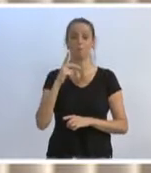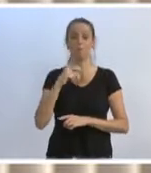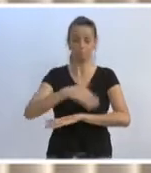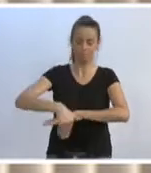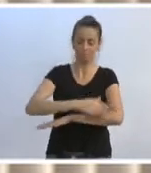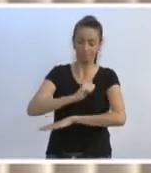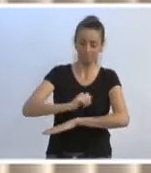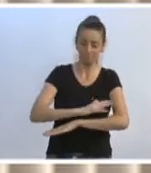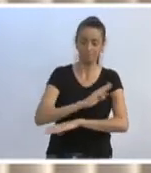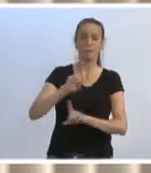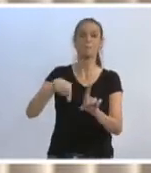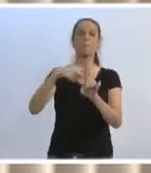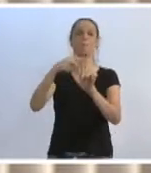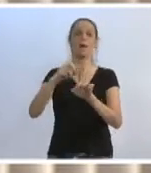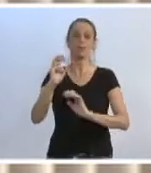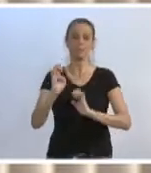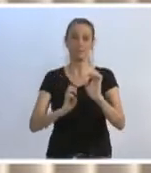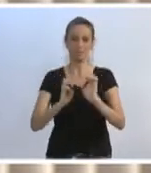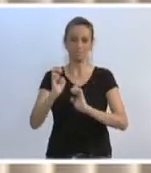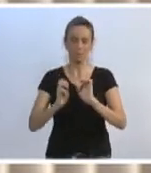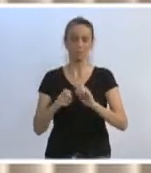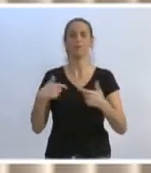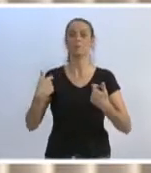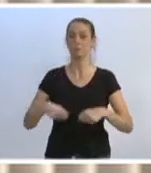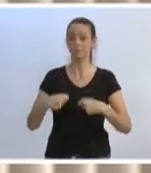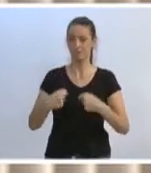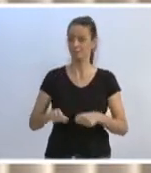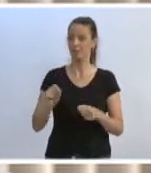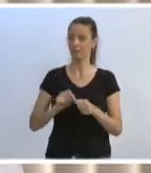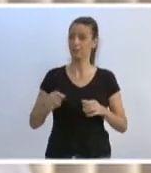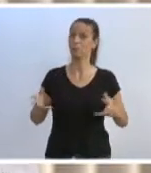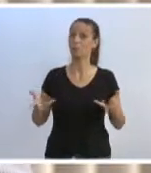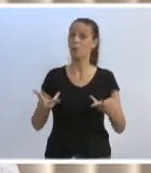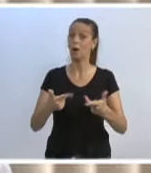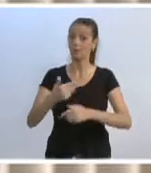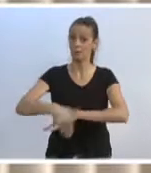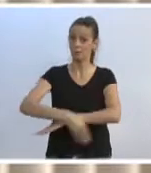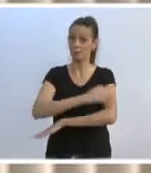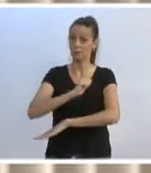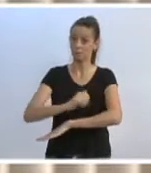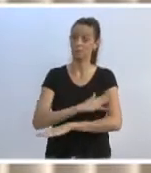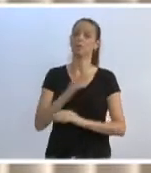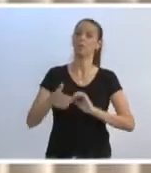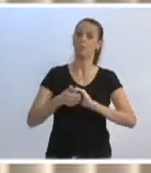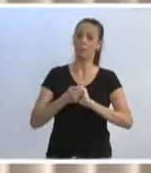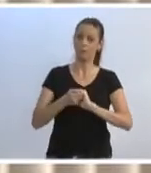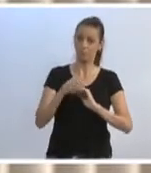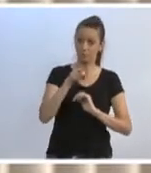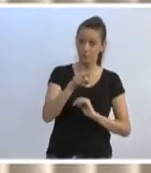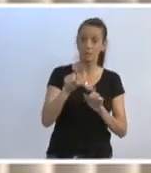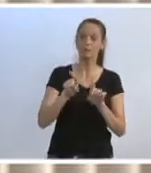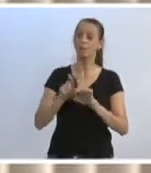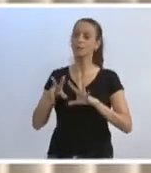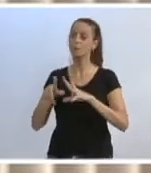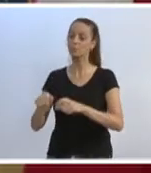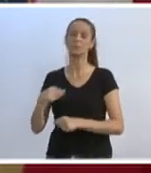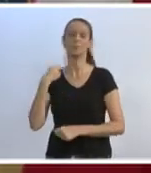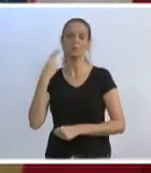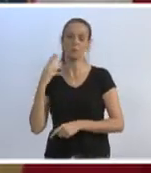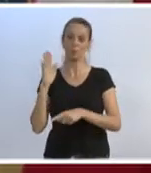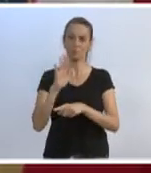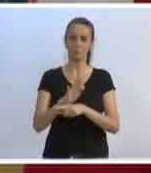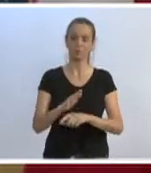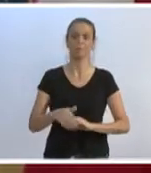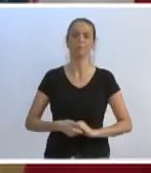serviço possam ter um padrão de excelência aqui no município parabéns pelo seu empenho de todos os vereadores também contribuíram para que isso saísse e virasse realidade